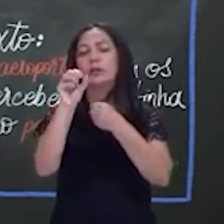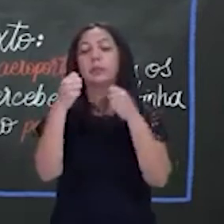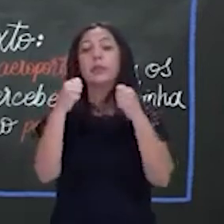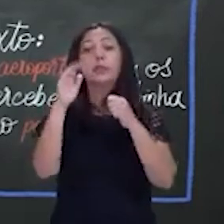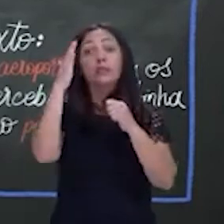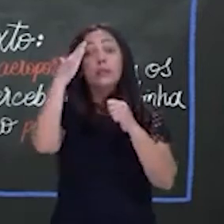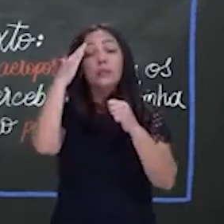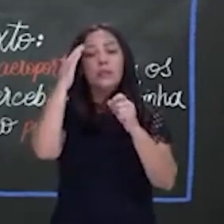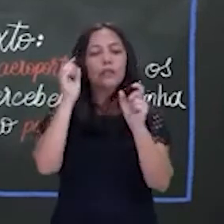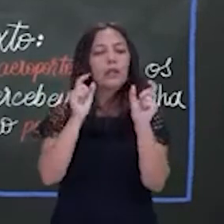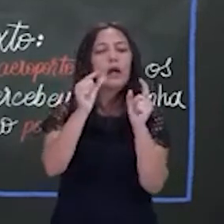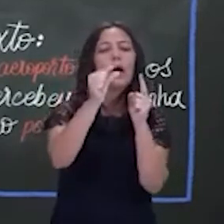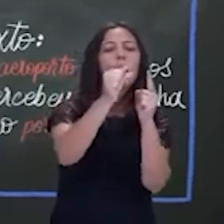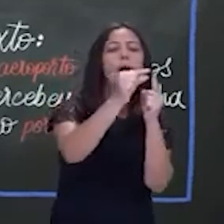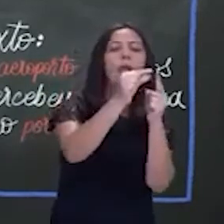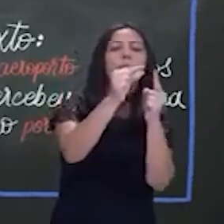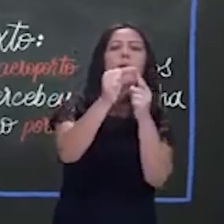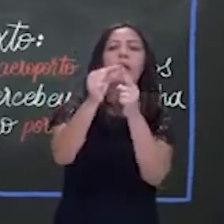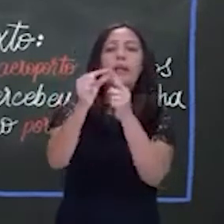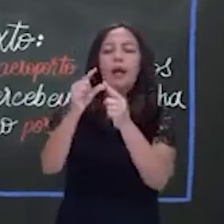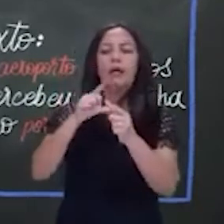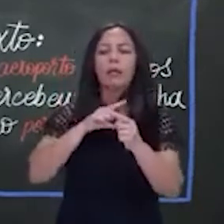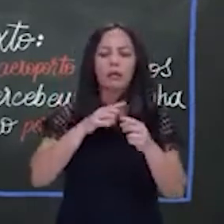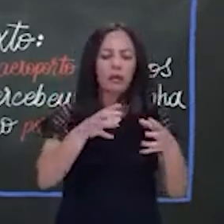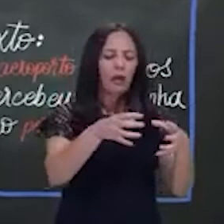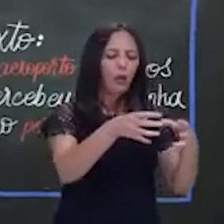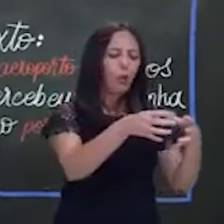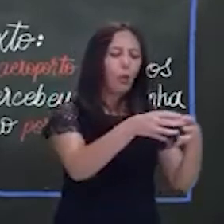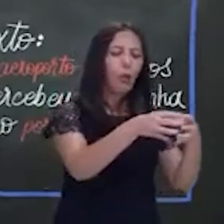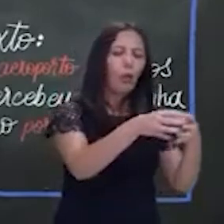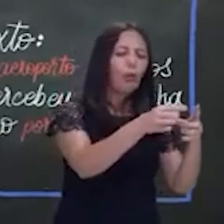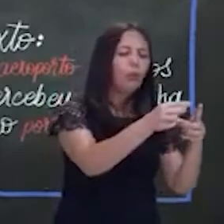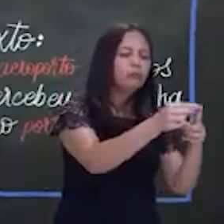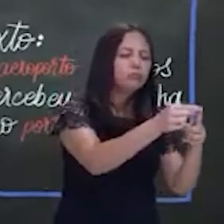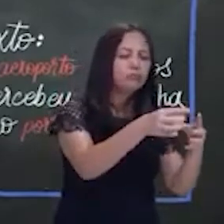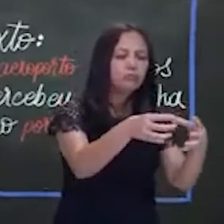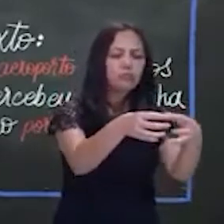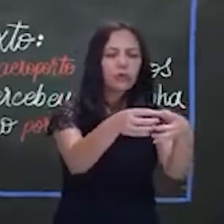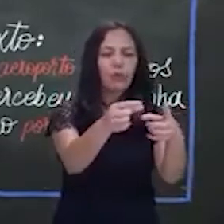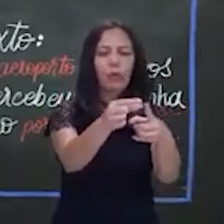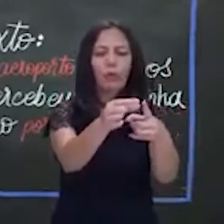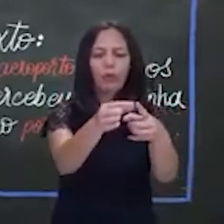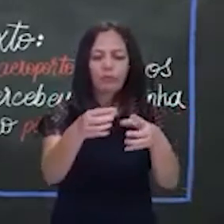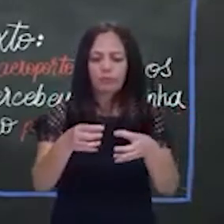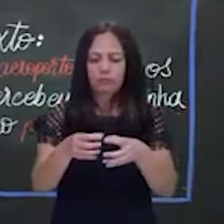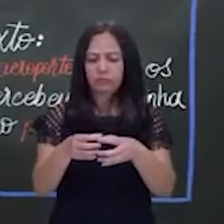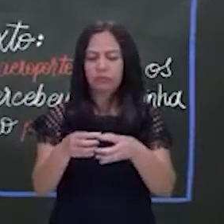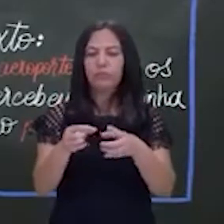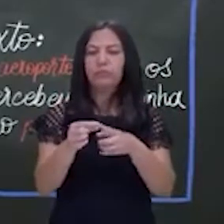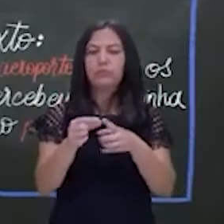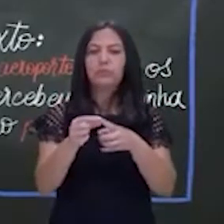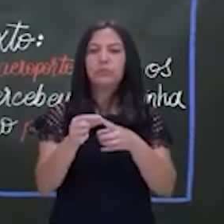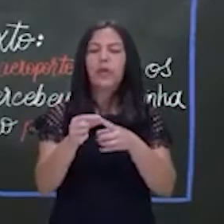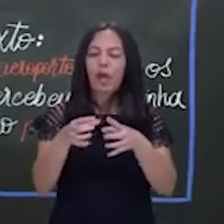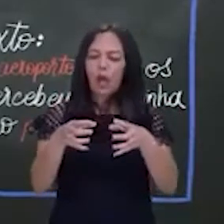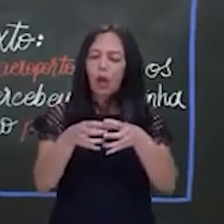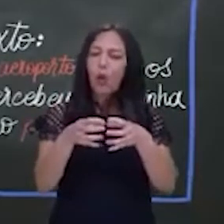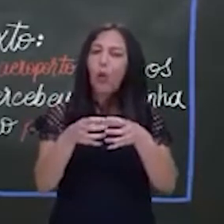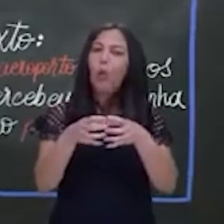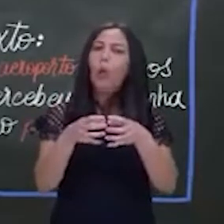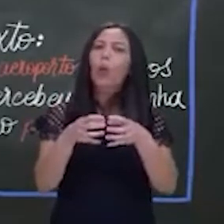que as palavras da língua portuguesa, elas compõem alguns grupos. Esses grupos são chamados de